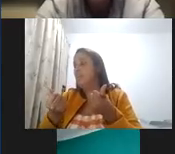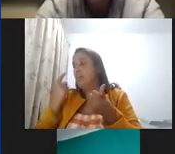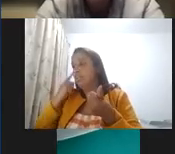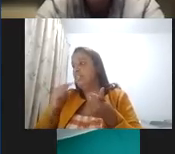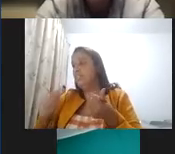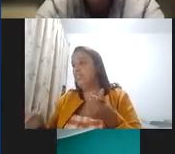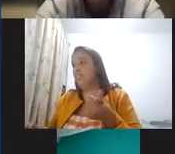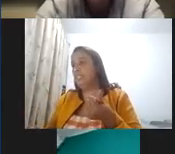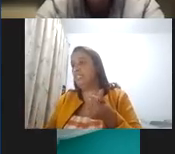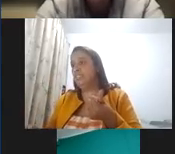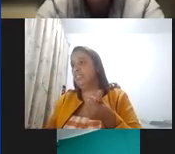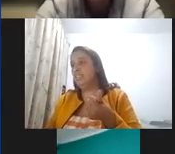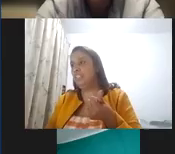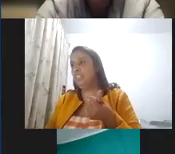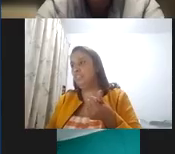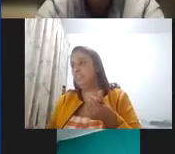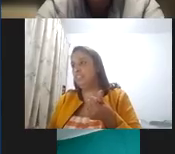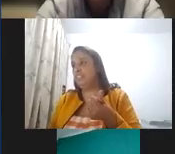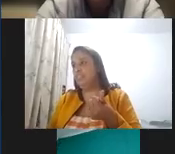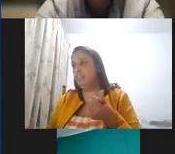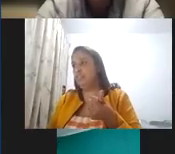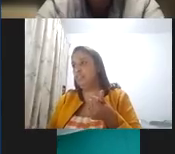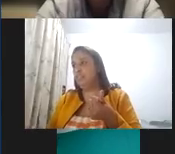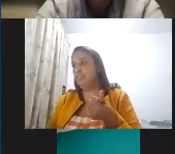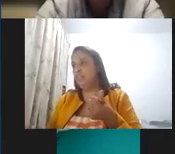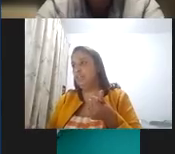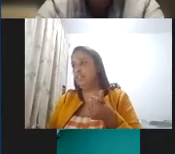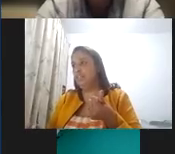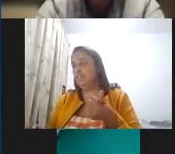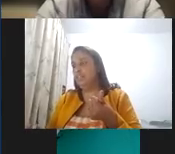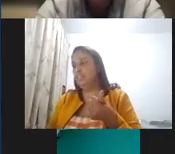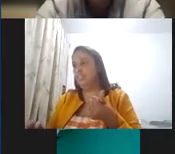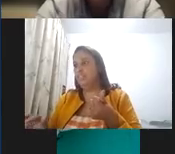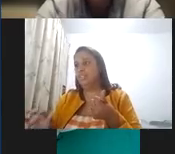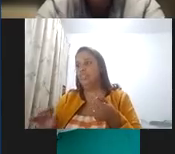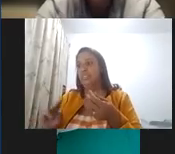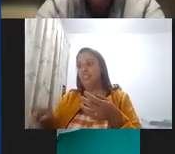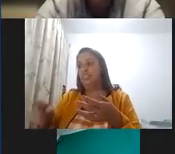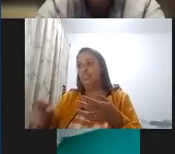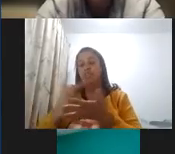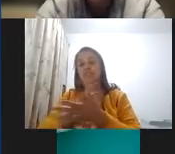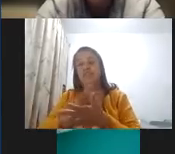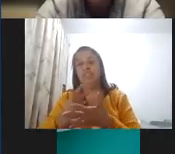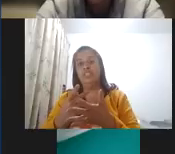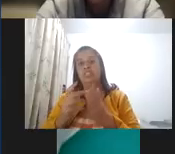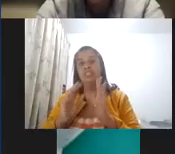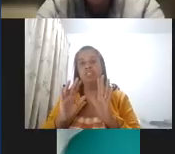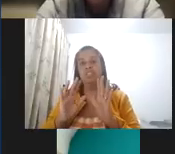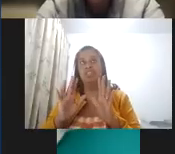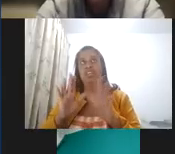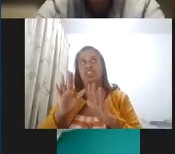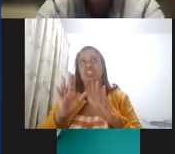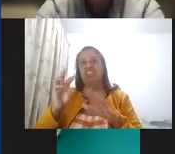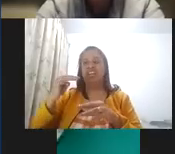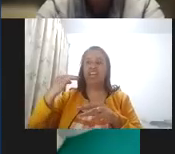aí lesões na medula com consequências muito ruins para a pessoa, né? Principalmente essa lesão medular, que é o pior